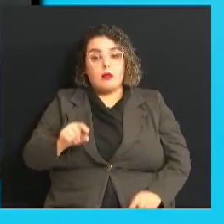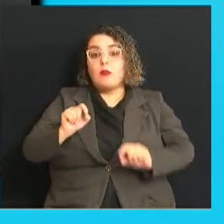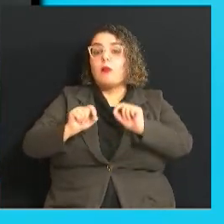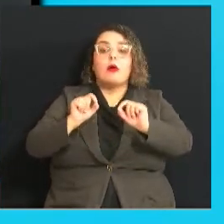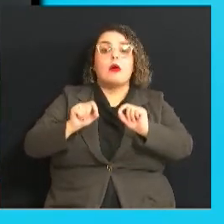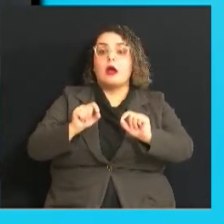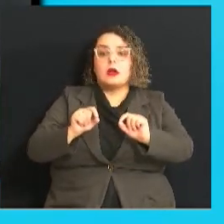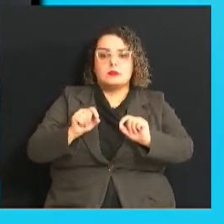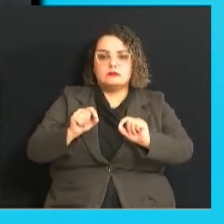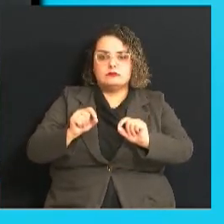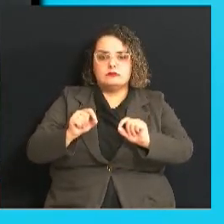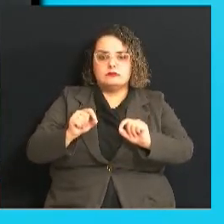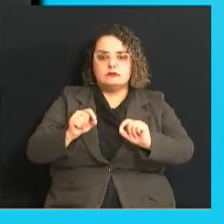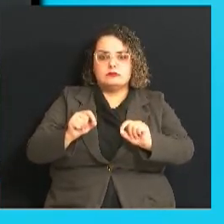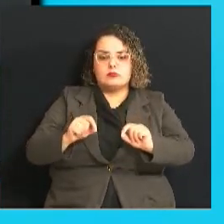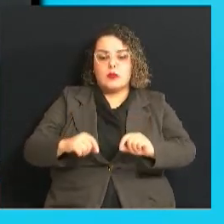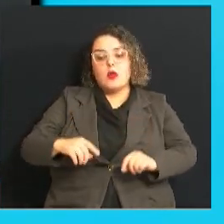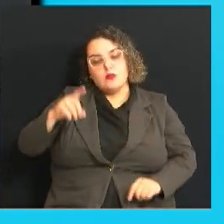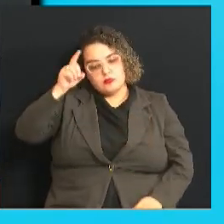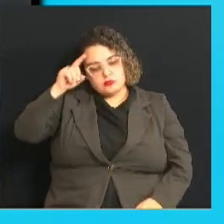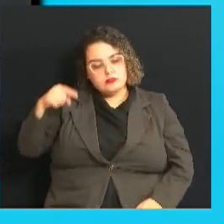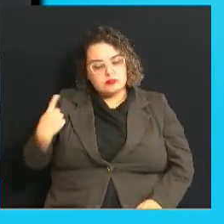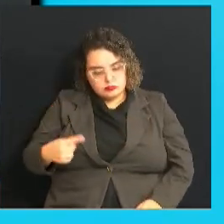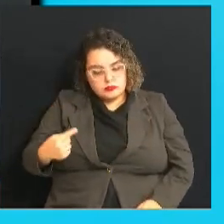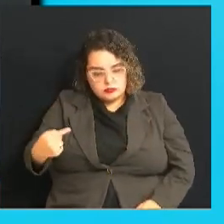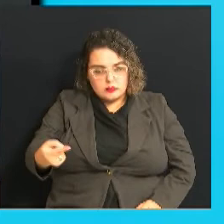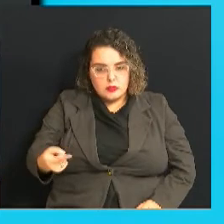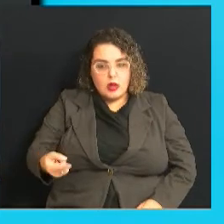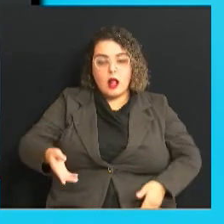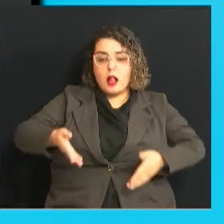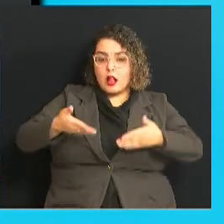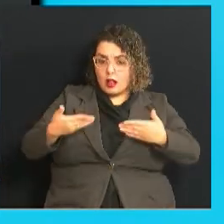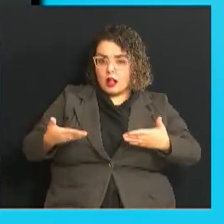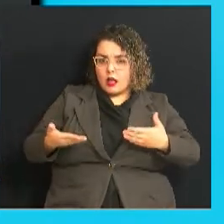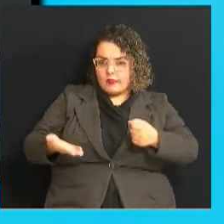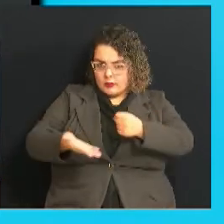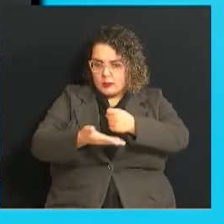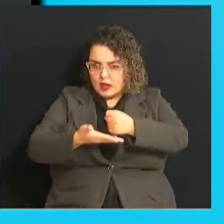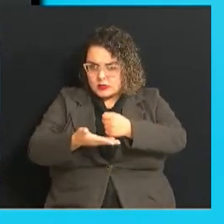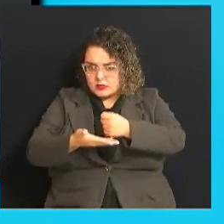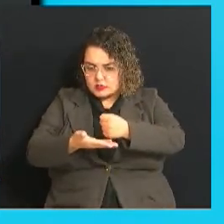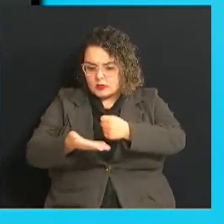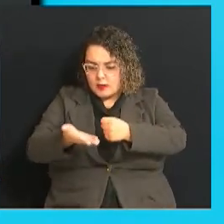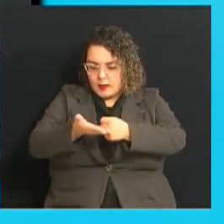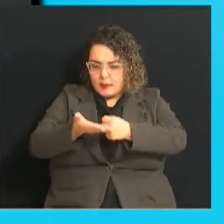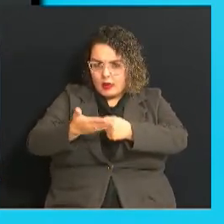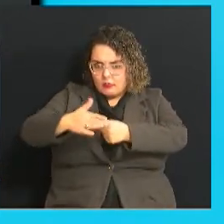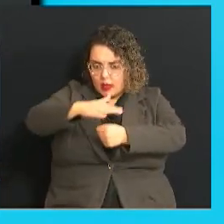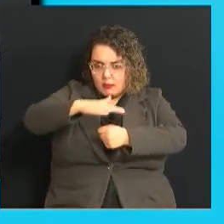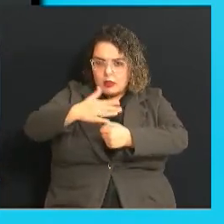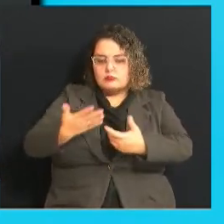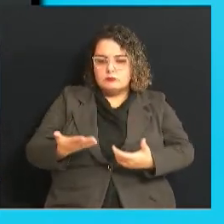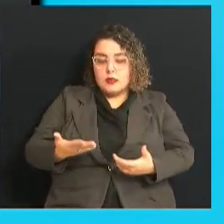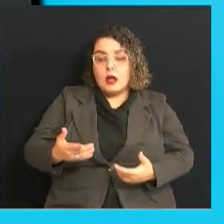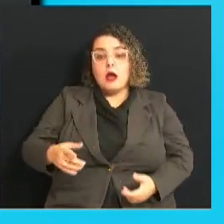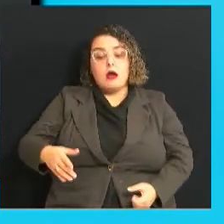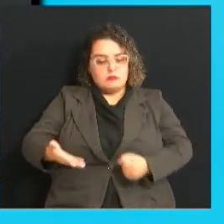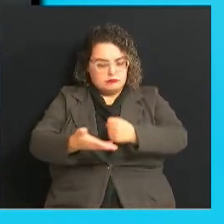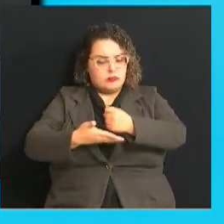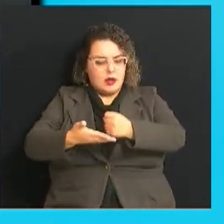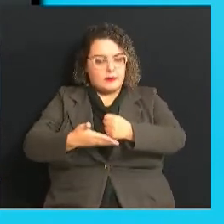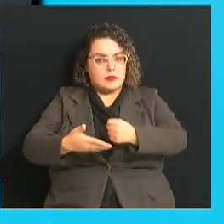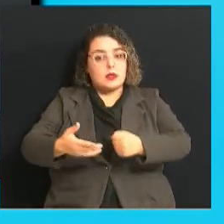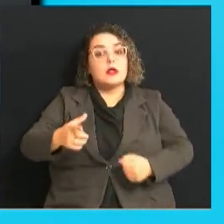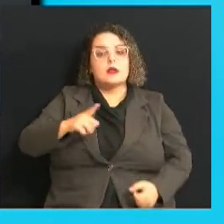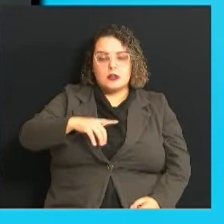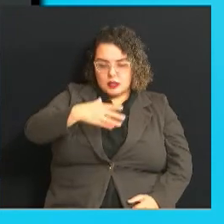a funcionalidade. Por exemplo, é leve, a pessoa tem esse esquecimento, tem um impacto no